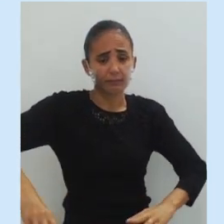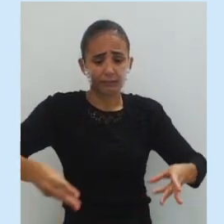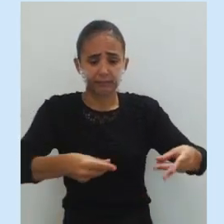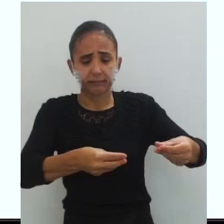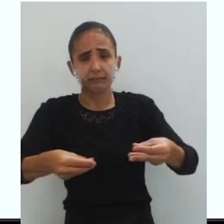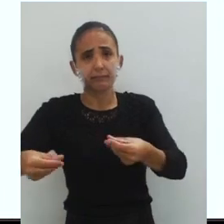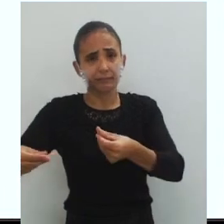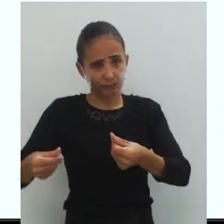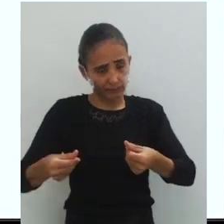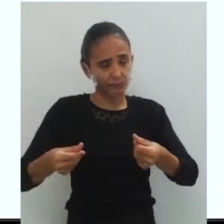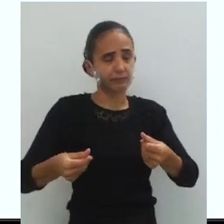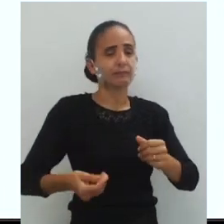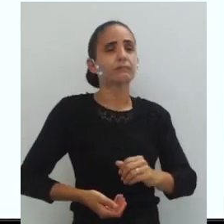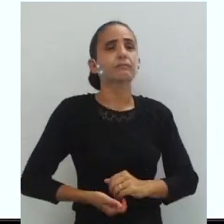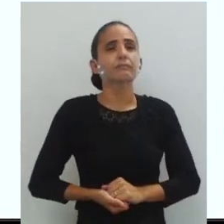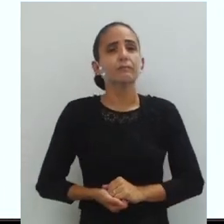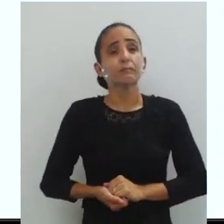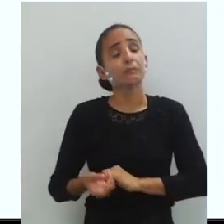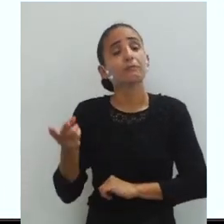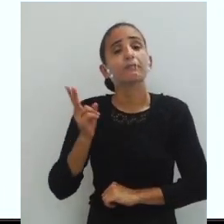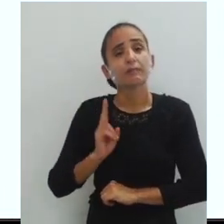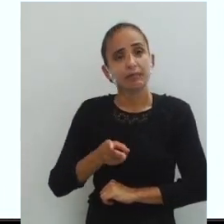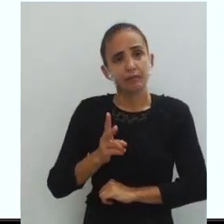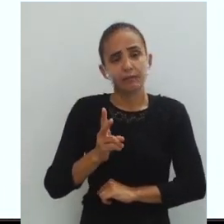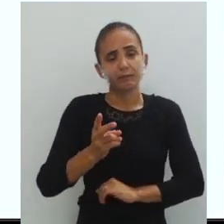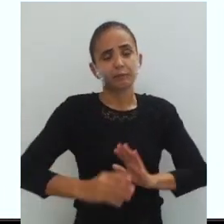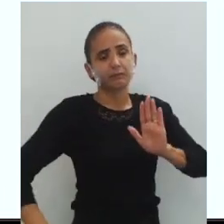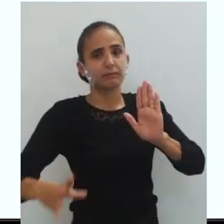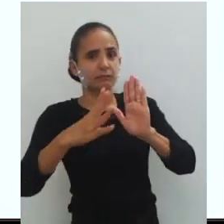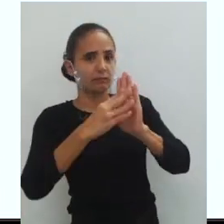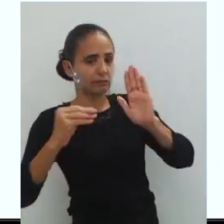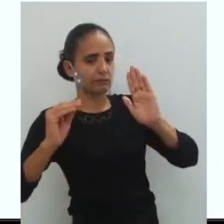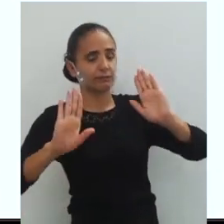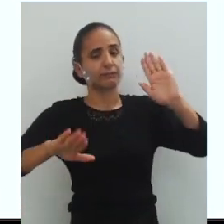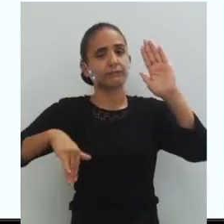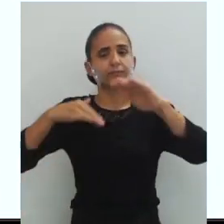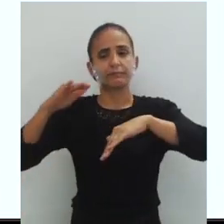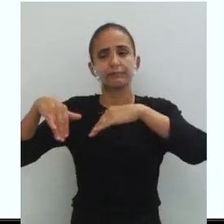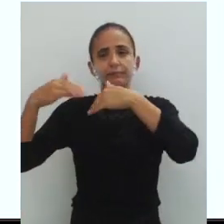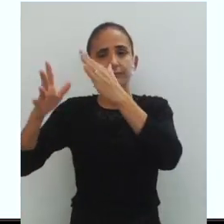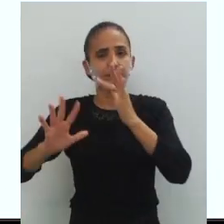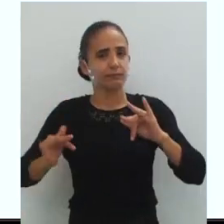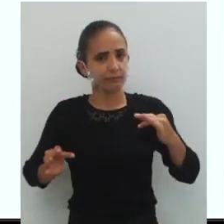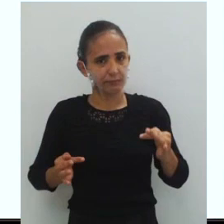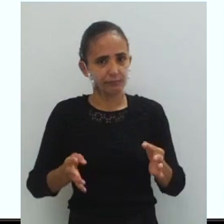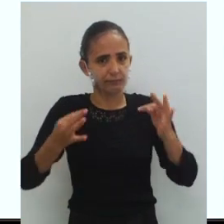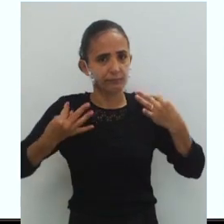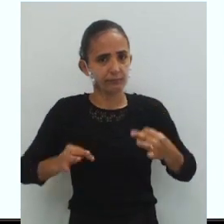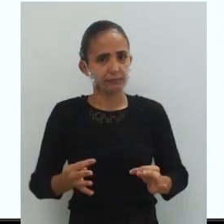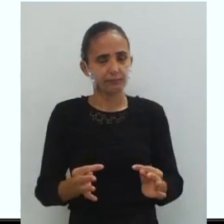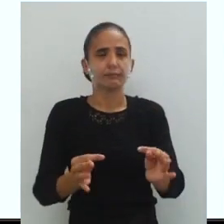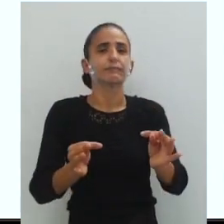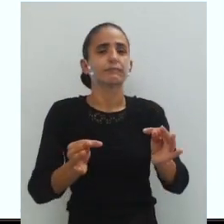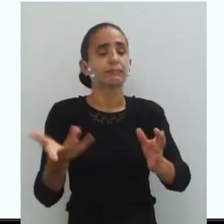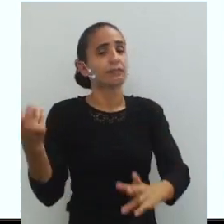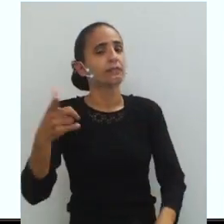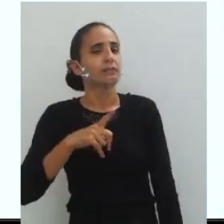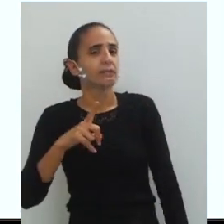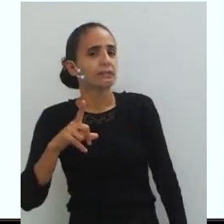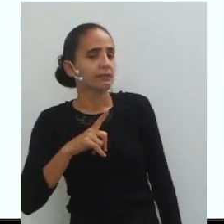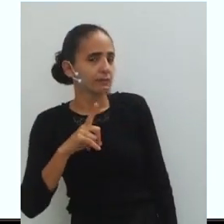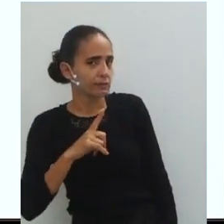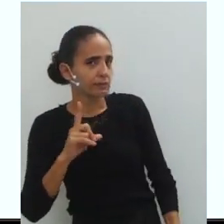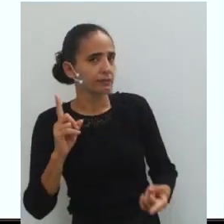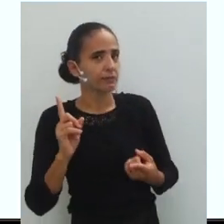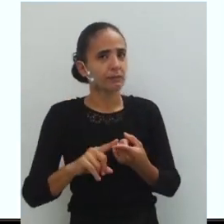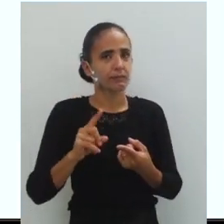Então, voltando comigo, falando ainda sobre os modelos de difusão tecnológica. Existem